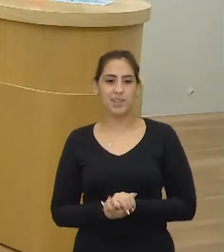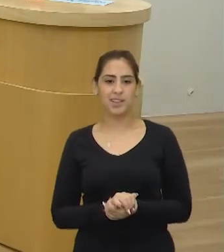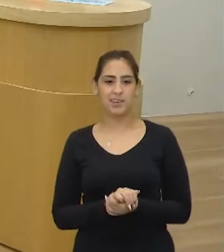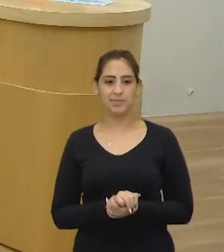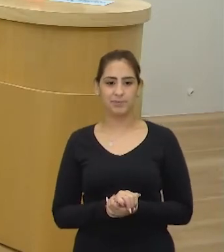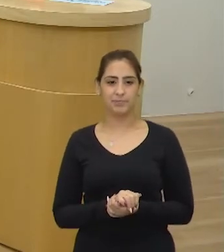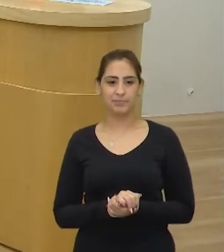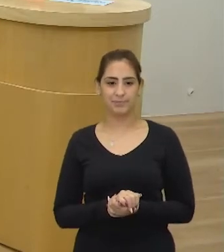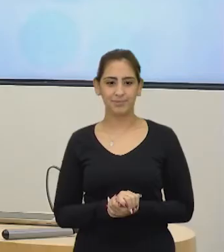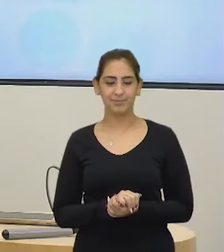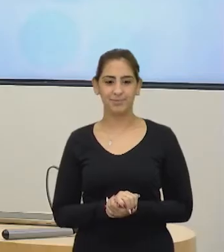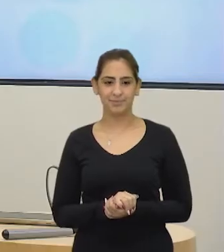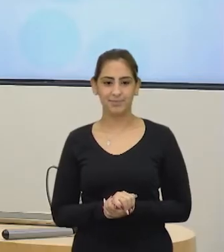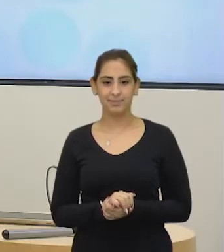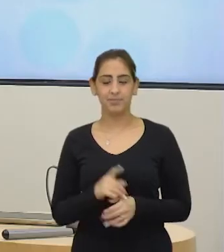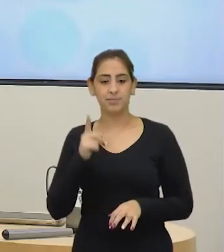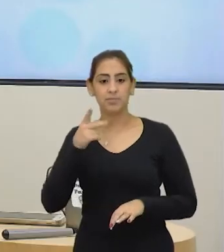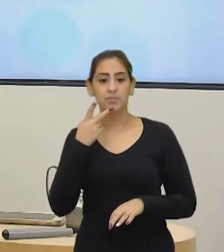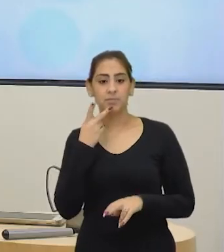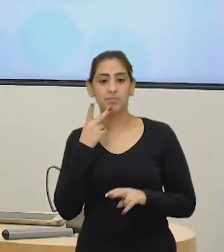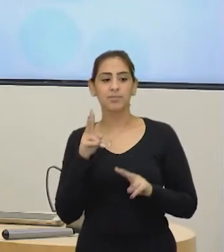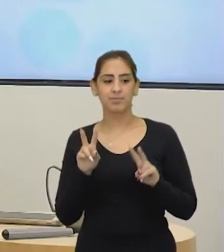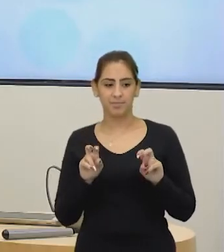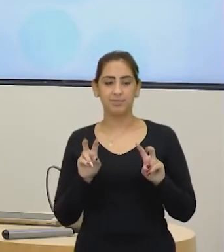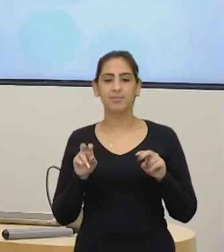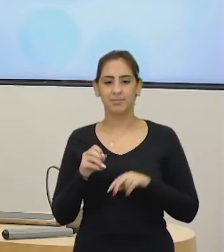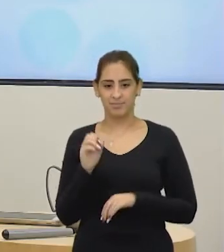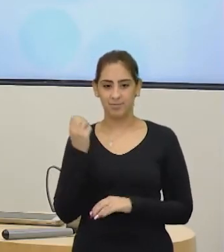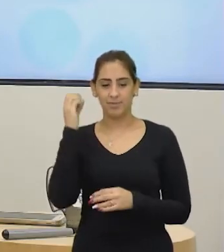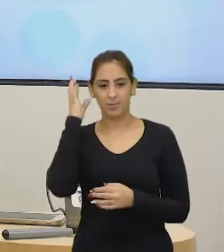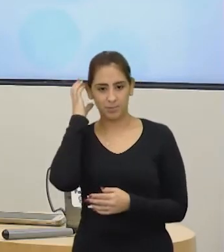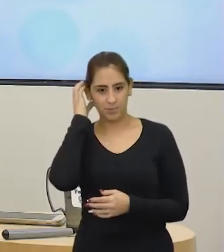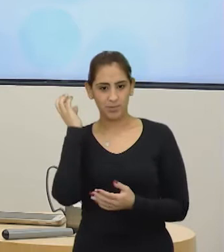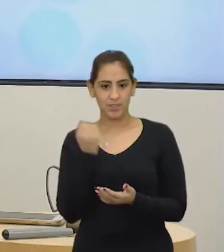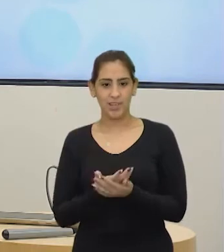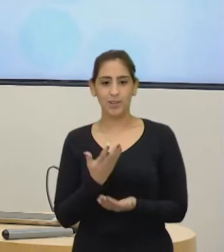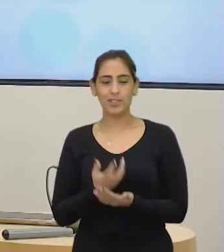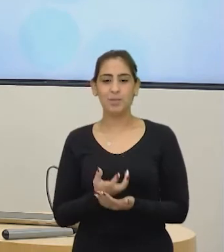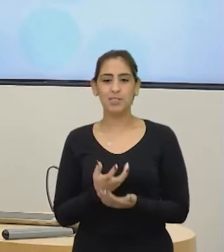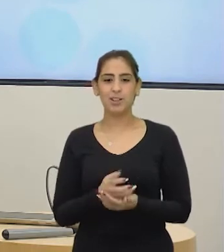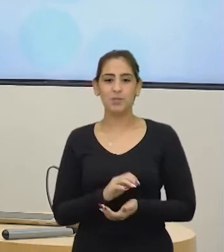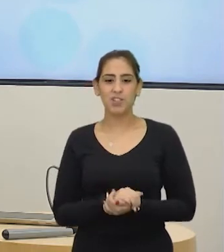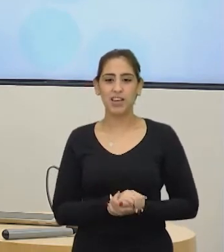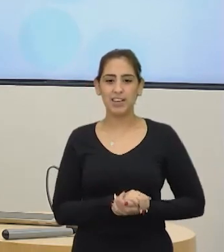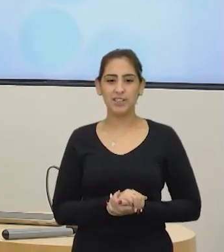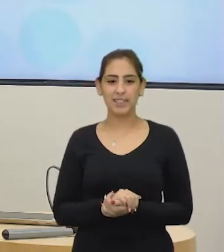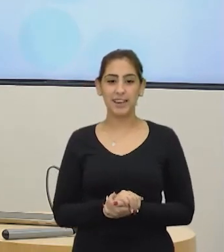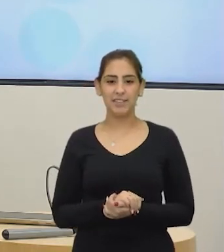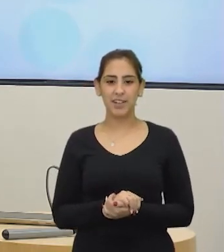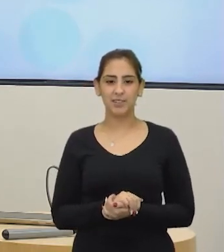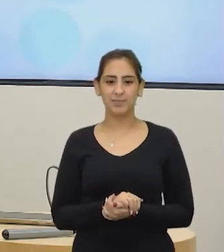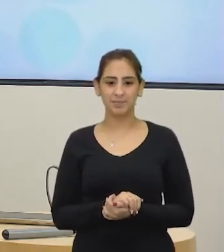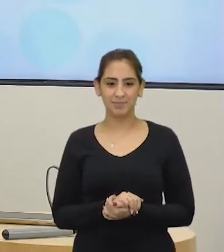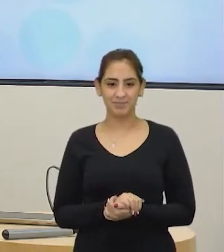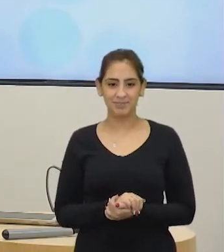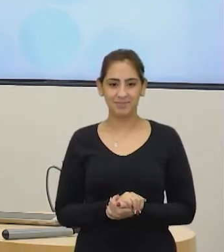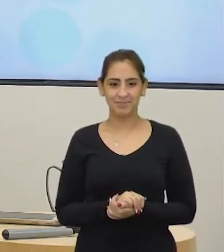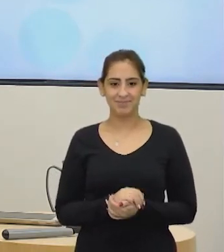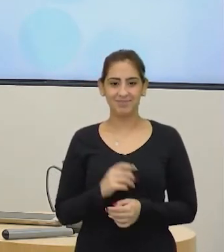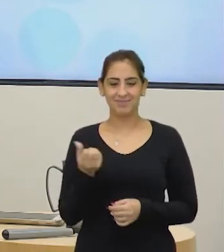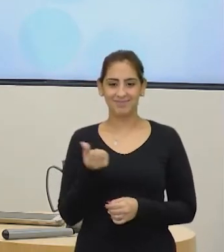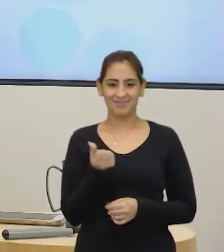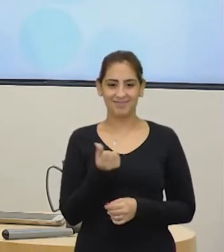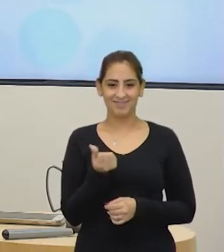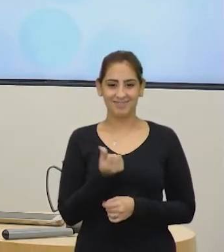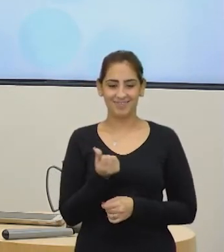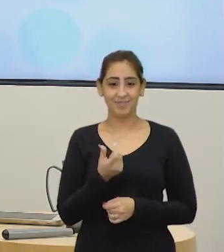primeira aula a gente falou sobre a questão da síndrome de burnout, né? Trouxe uma psicóloga aqui, muito legal. Na sexta-feira a